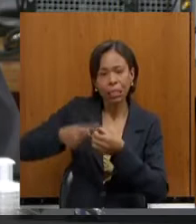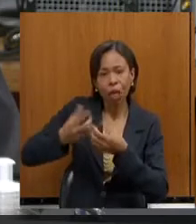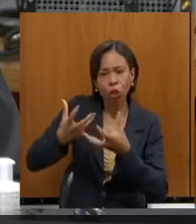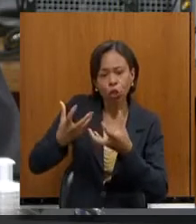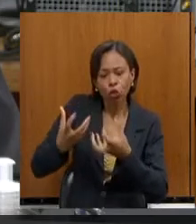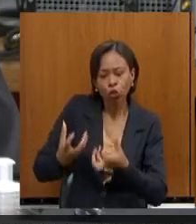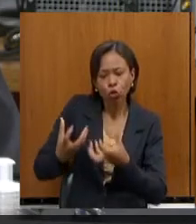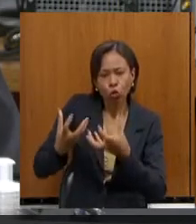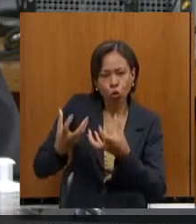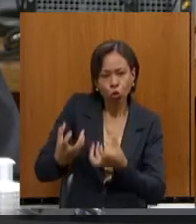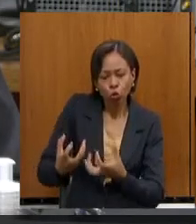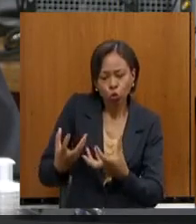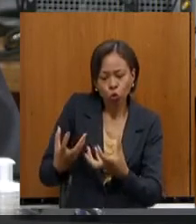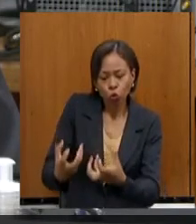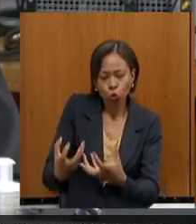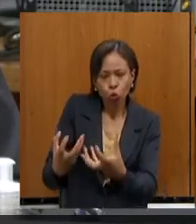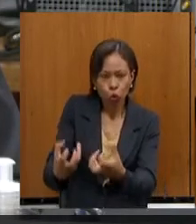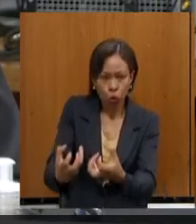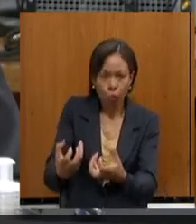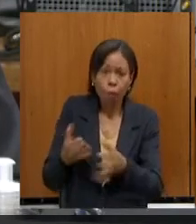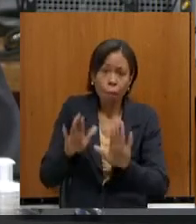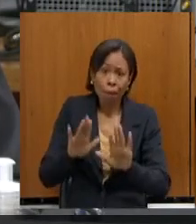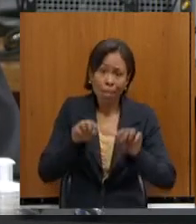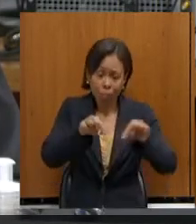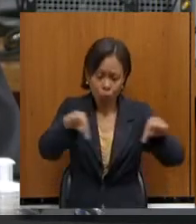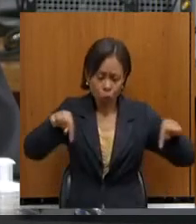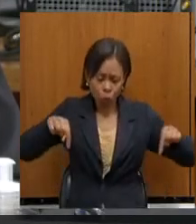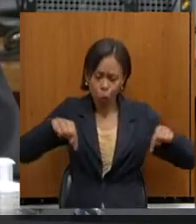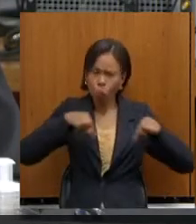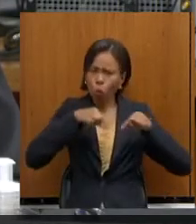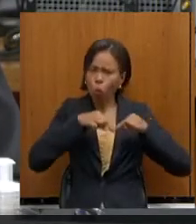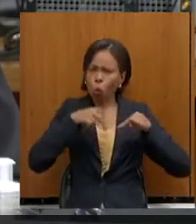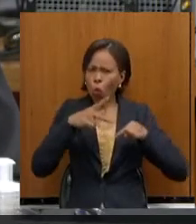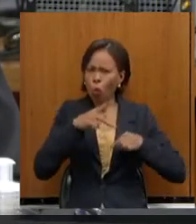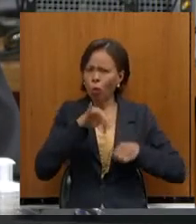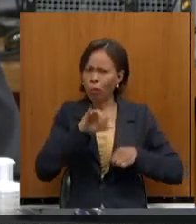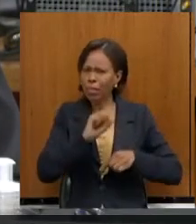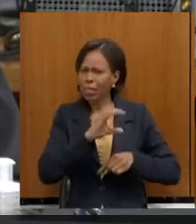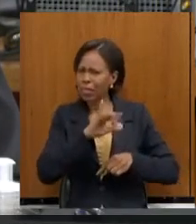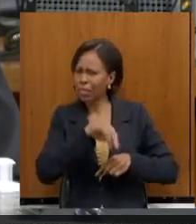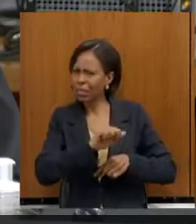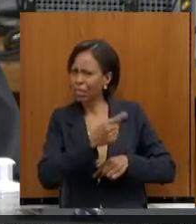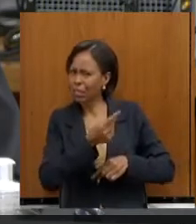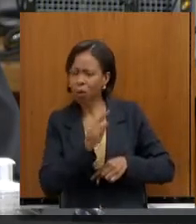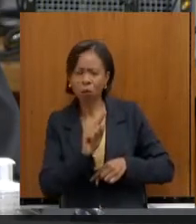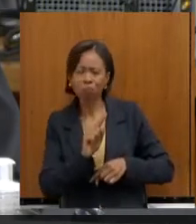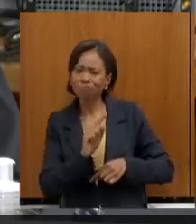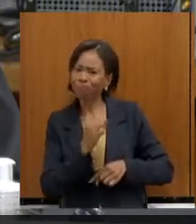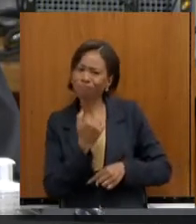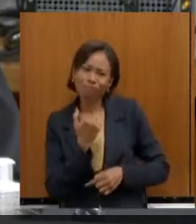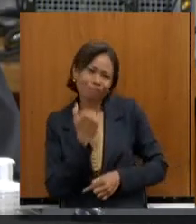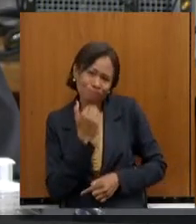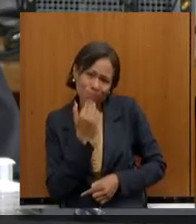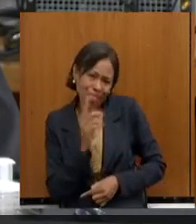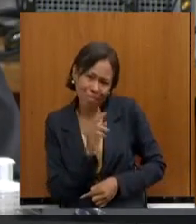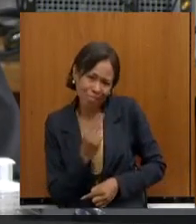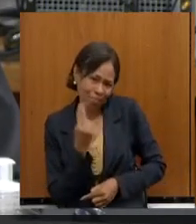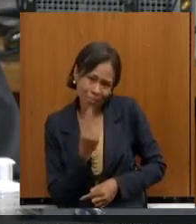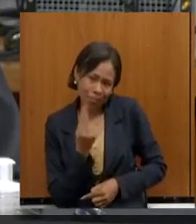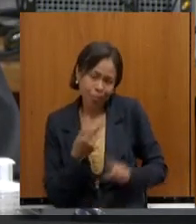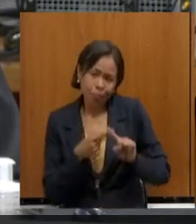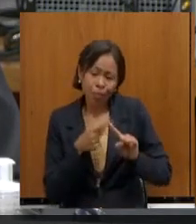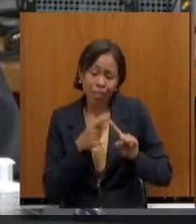tão adequados porque uma vez que a gente sabe que falta um pouco de consciência da população jogar lixo na rua